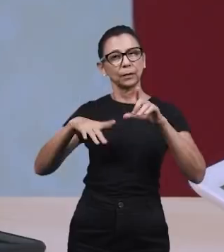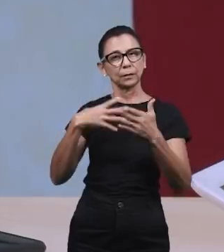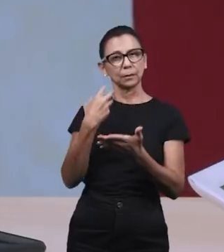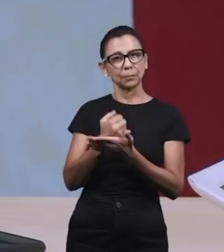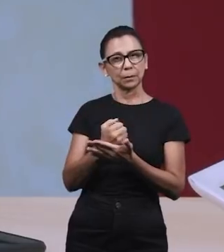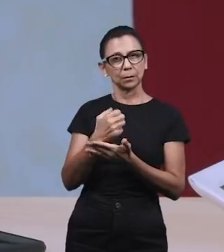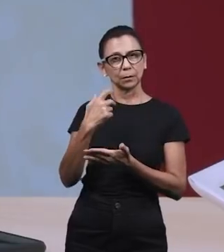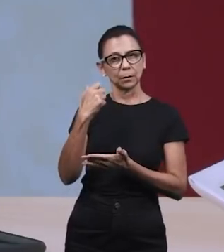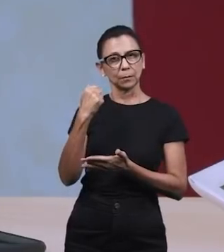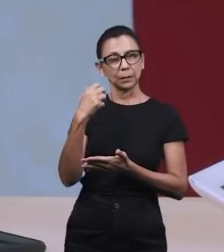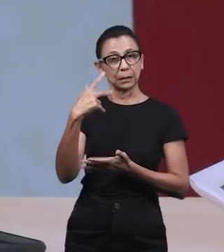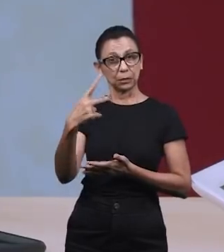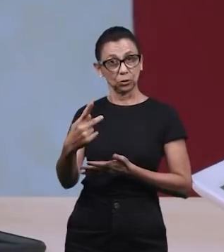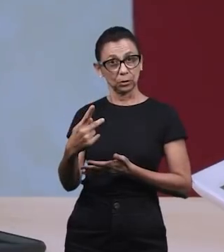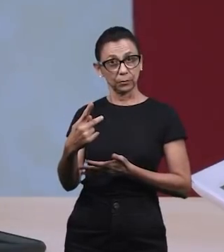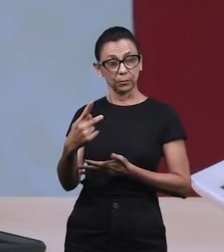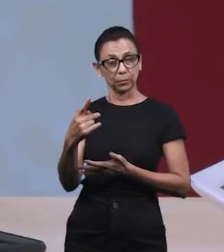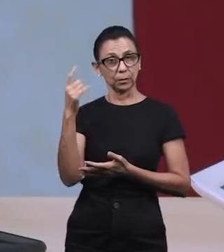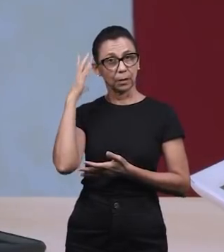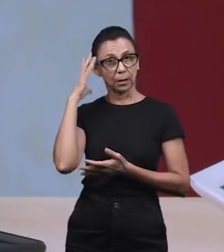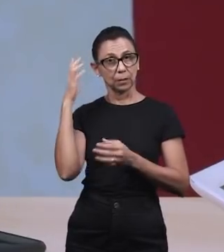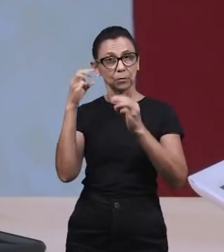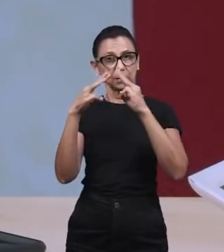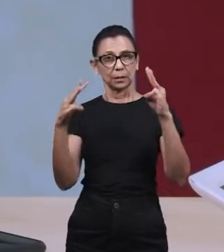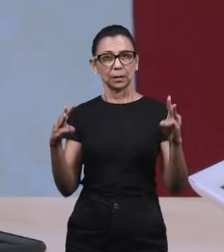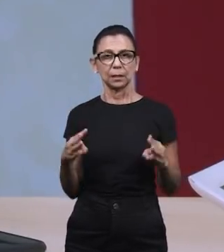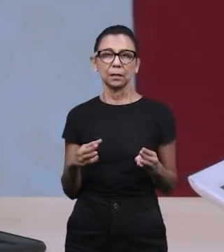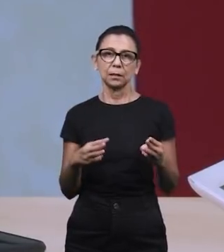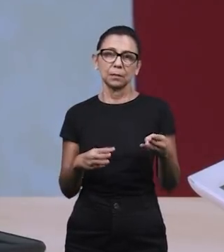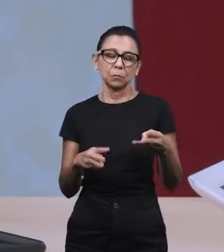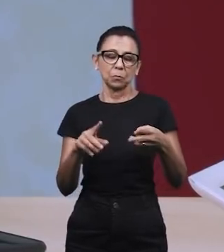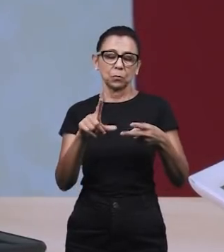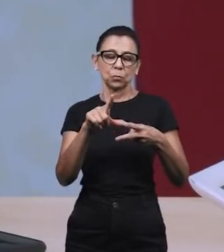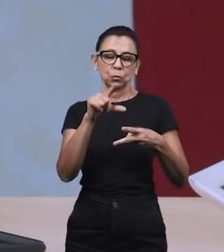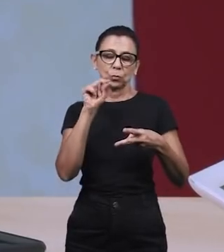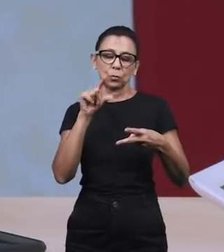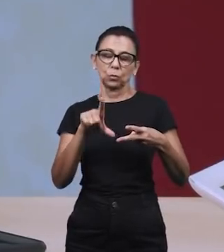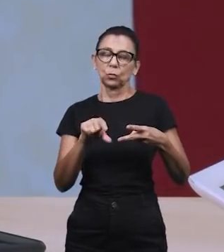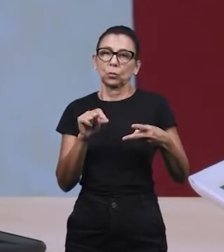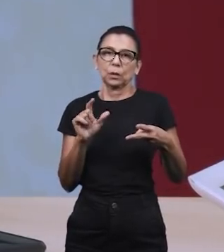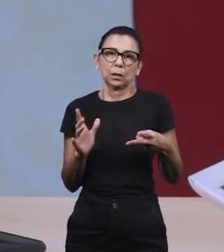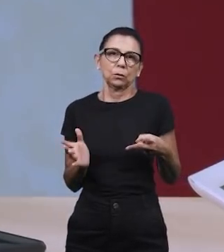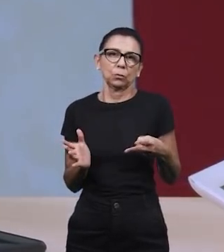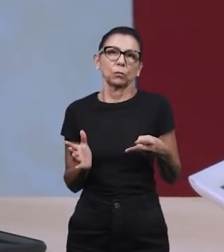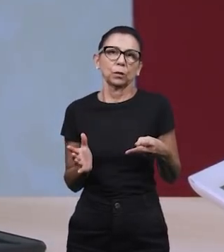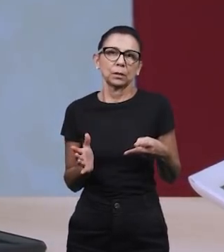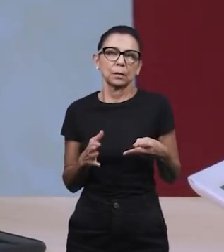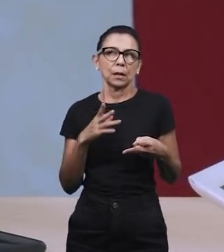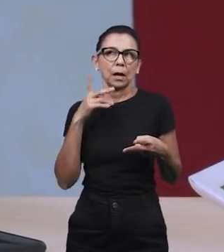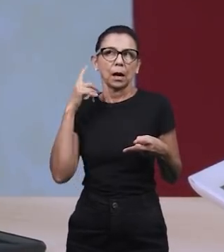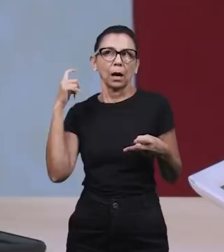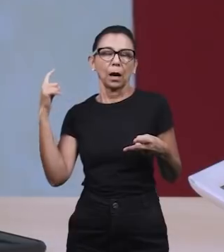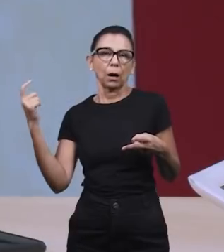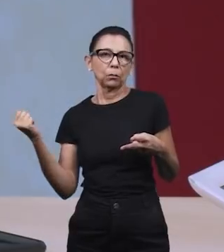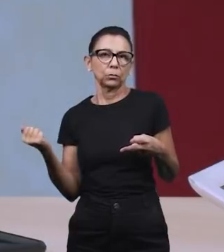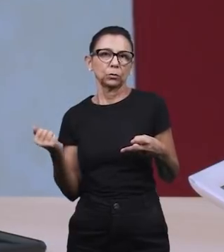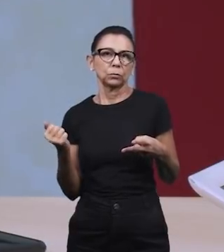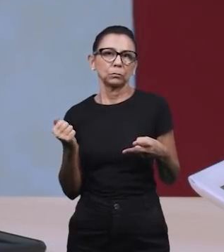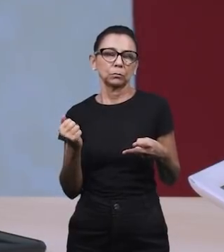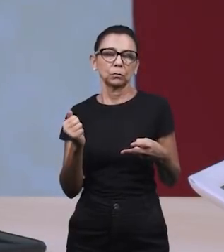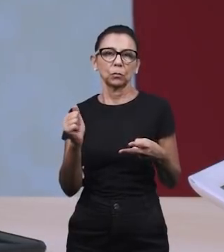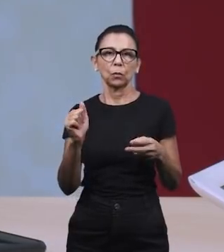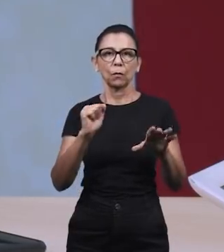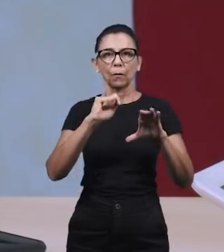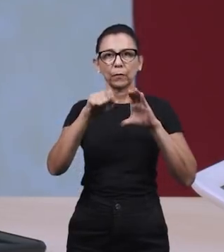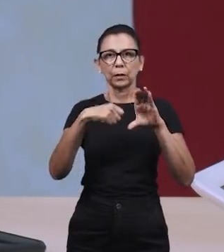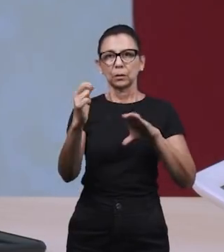baixar o aplicativo da Rádio Manaim, você tem a opção de assistir através dos dois formatos diferentes, só em áudio pela Rádio Manaim ou